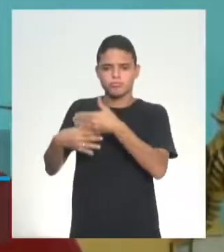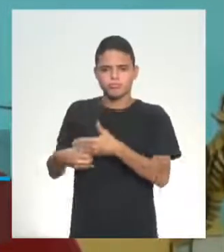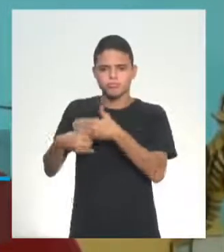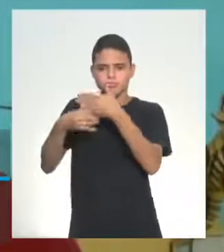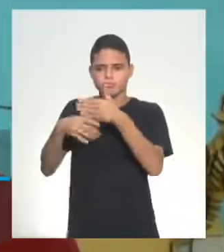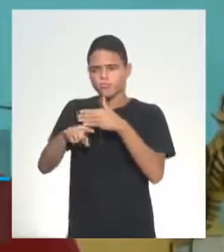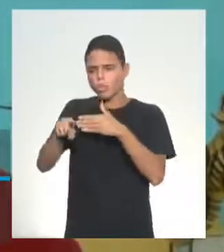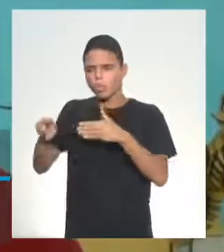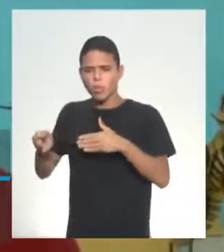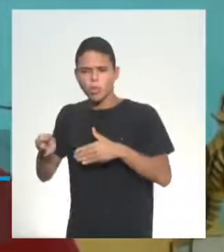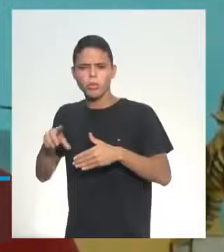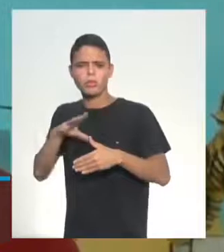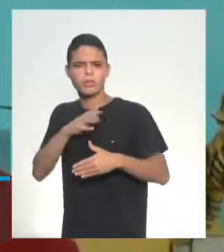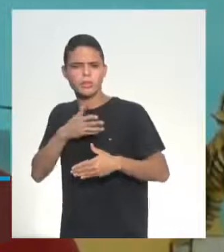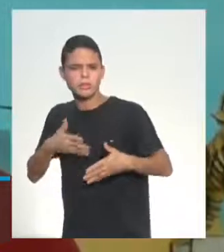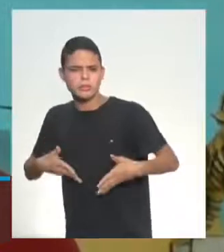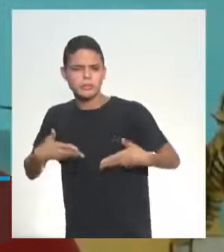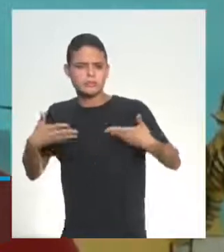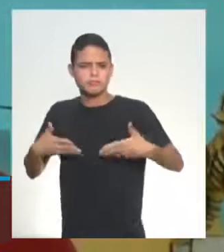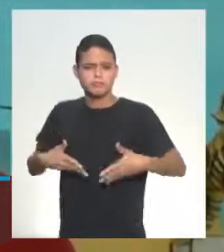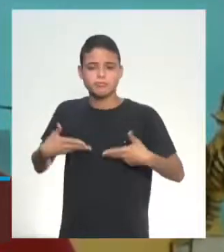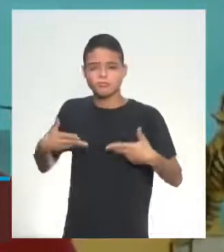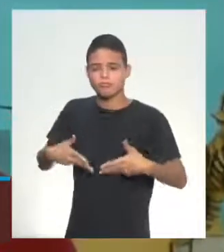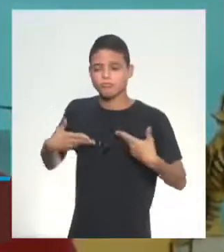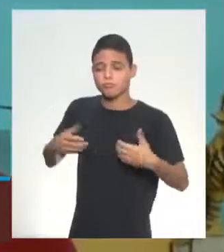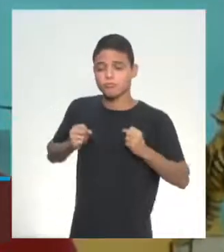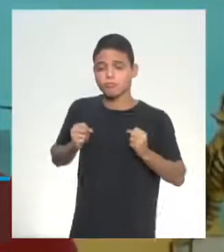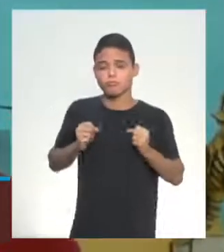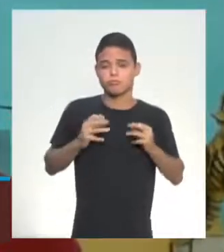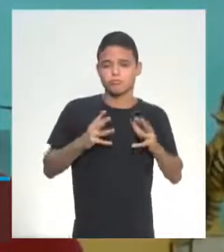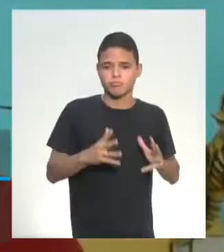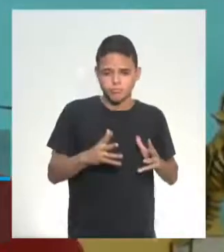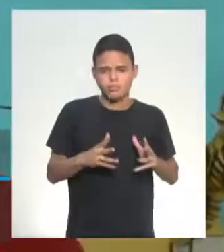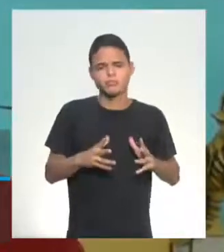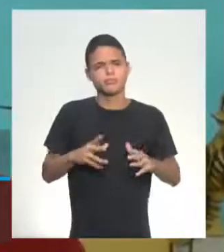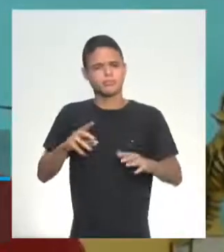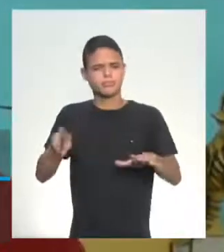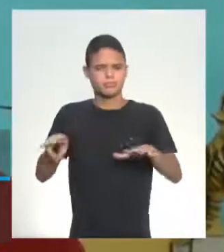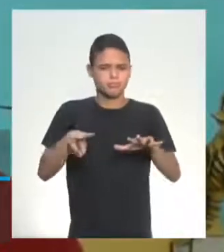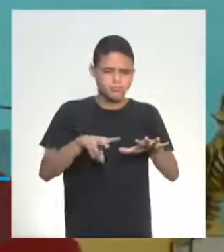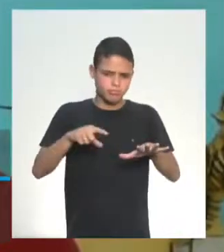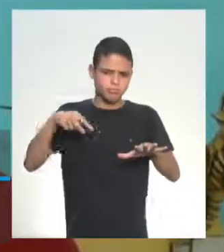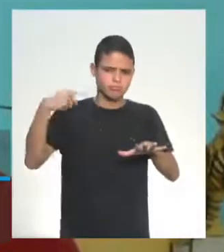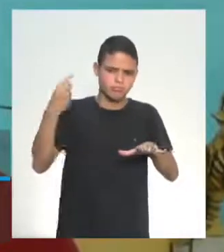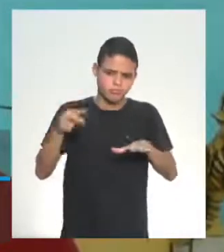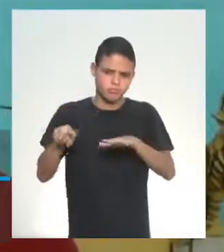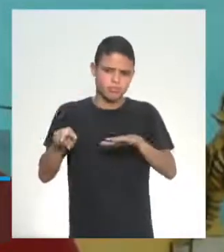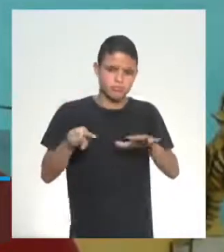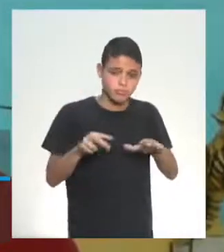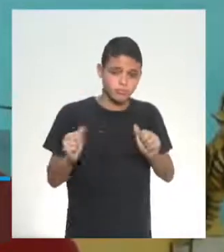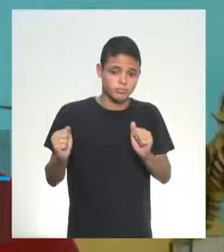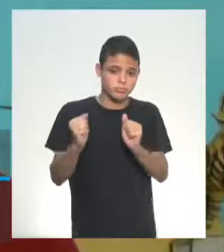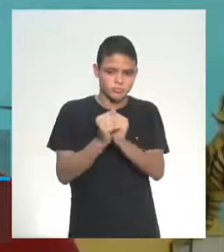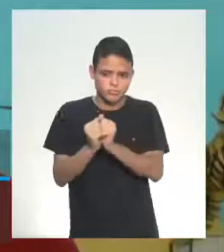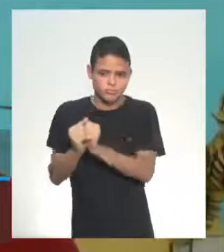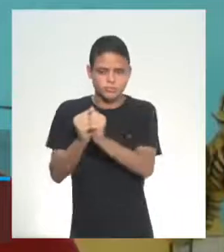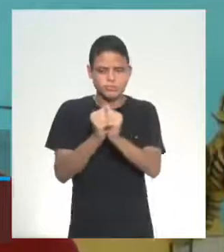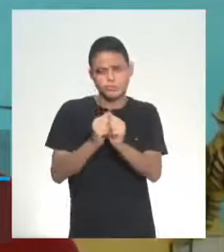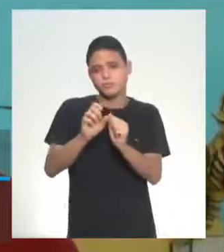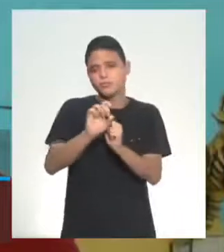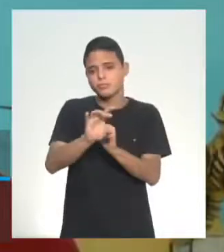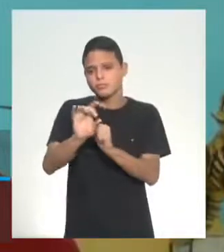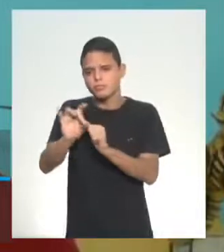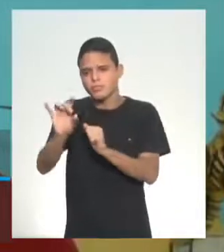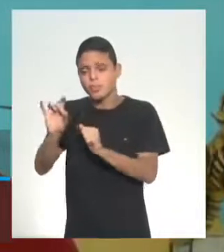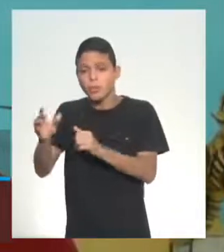alunos, professores, que estão participando massivamente aí semana após semana. Tá? E para você que por acaso chegou